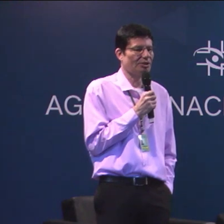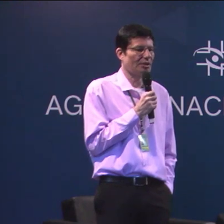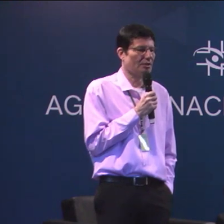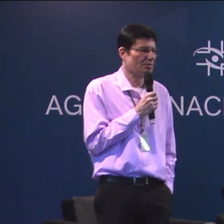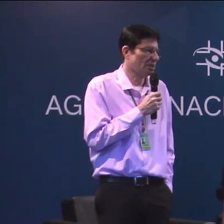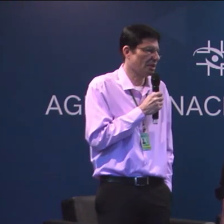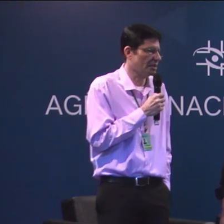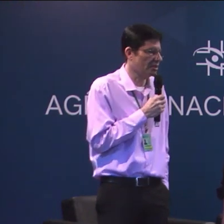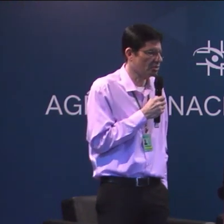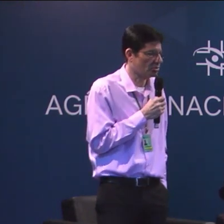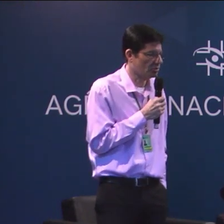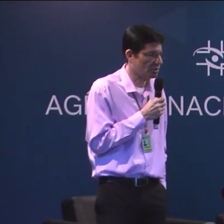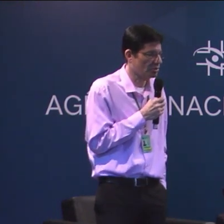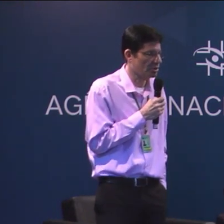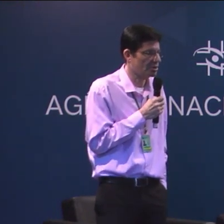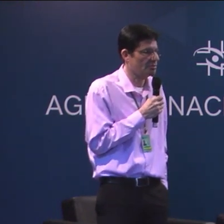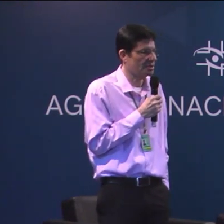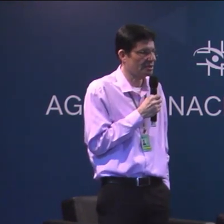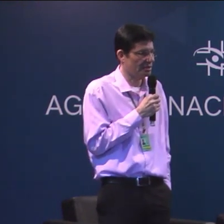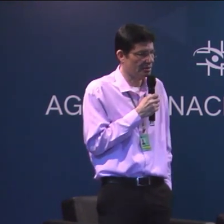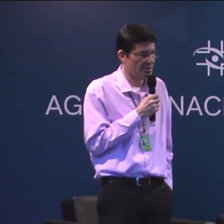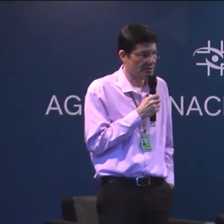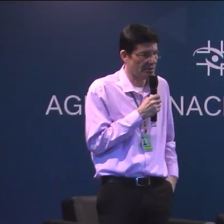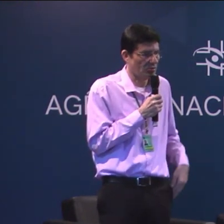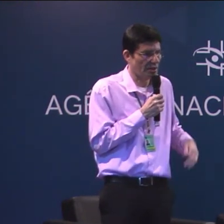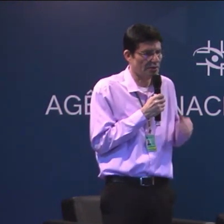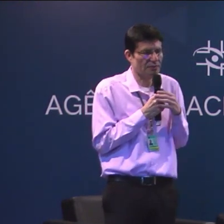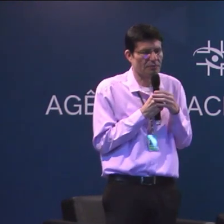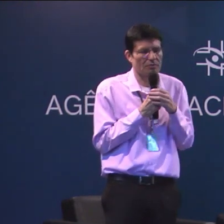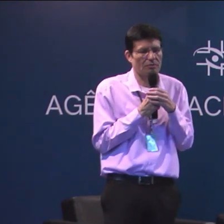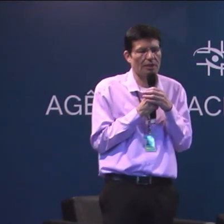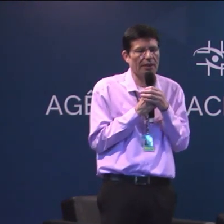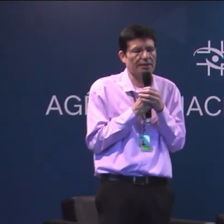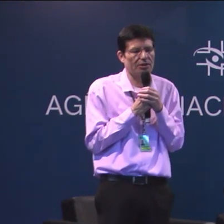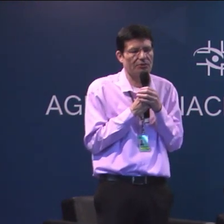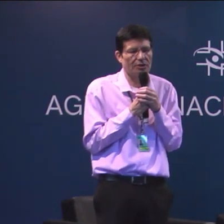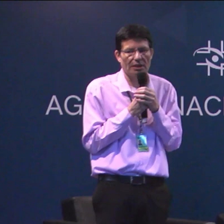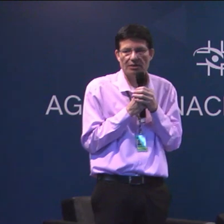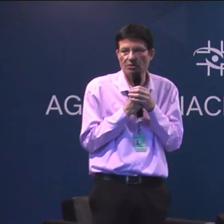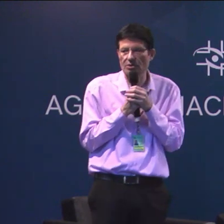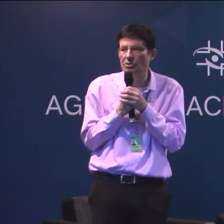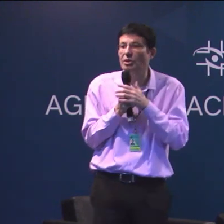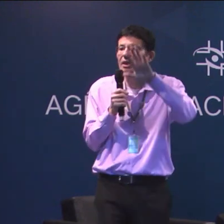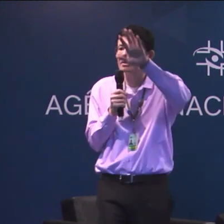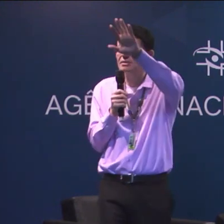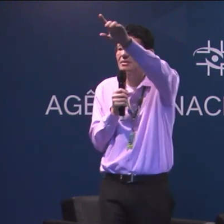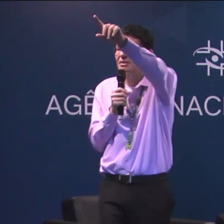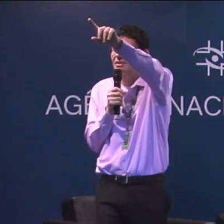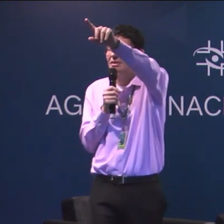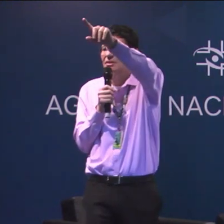então, eu agradeço muito. Nós estamos encerrando esse trabalho, né, essa atividade no dia de hoje.